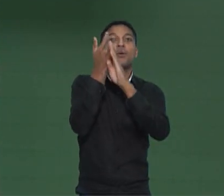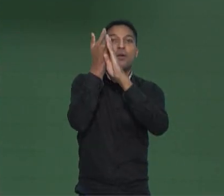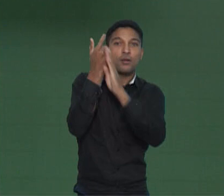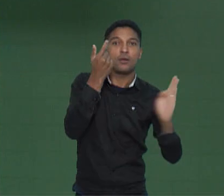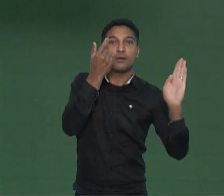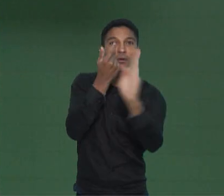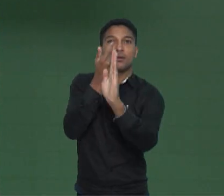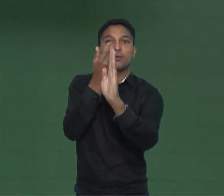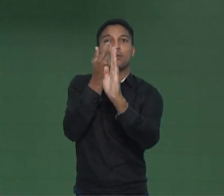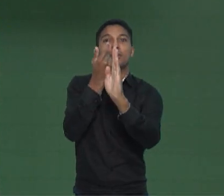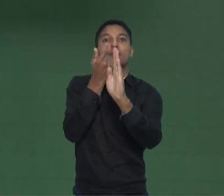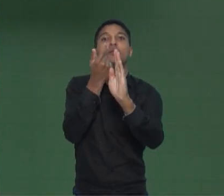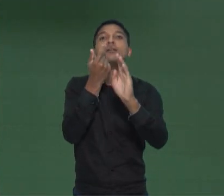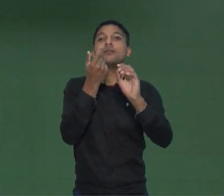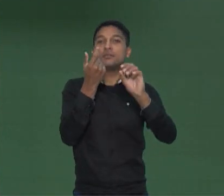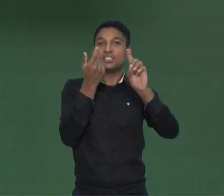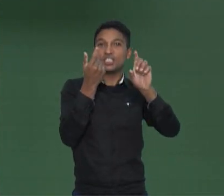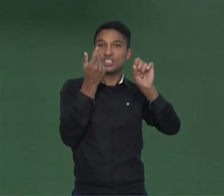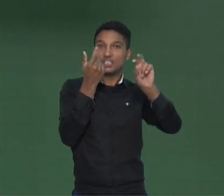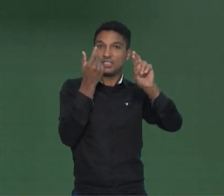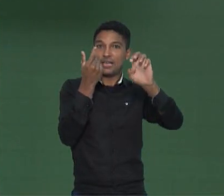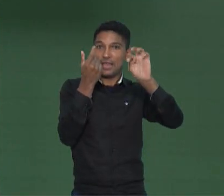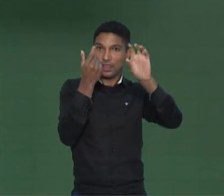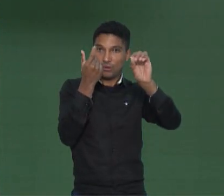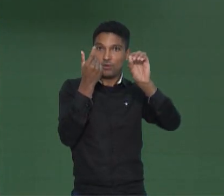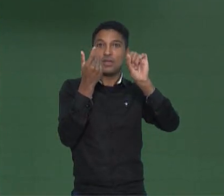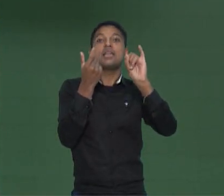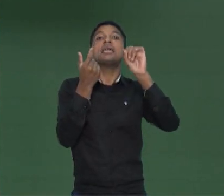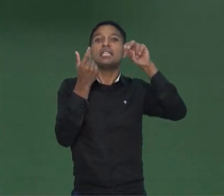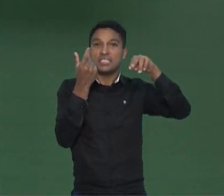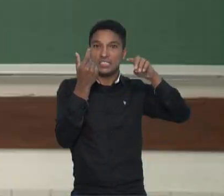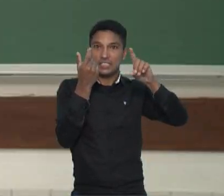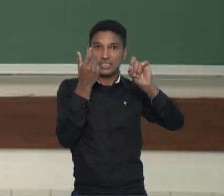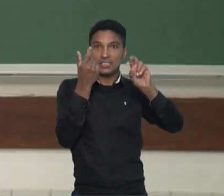como objeto direto do inscrever.